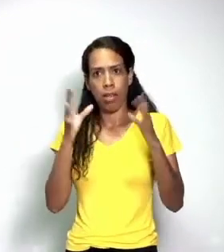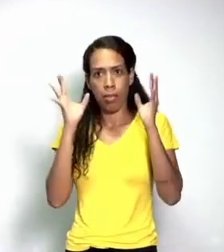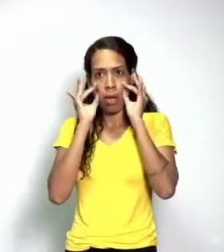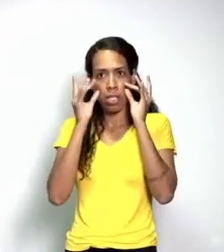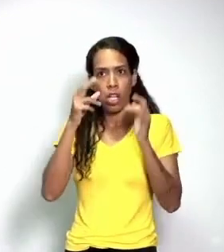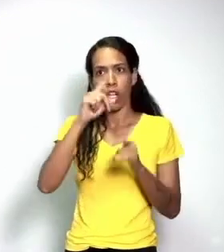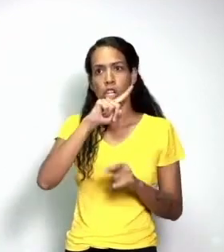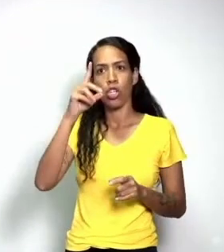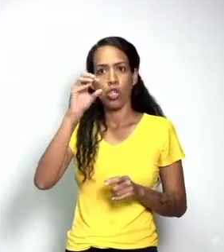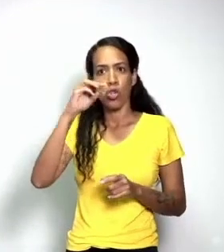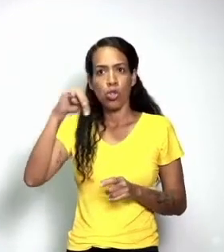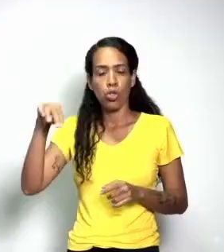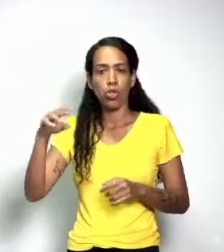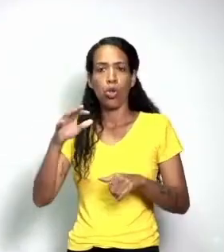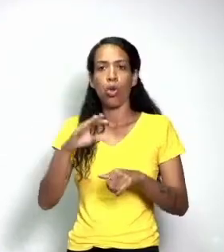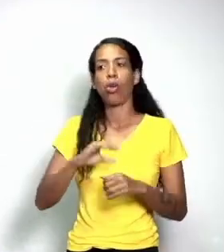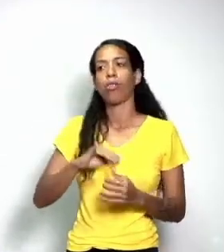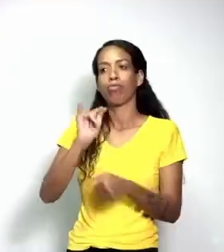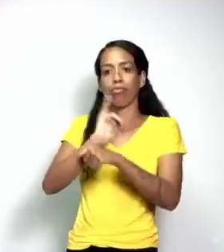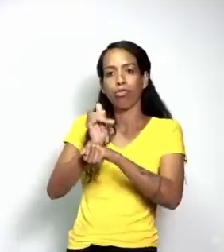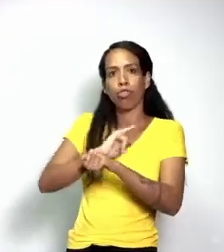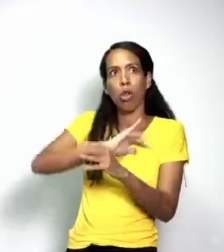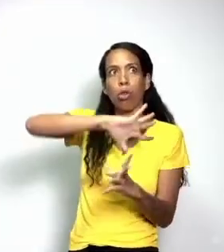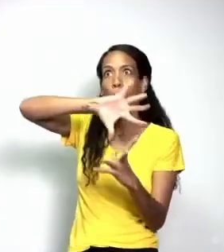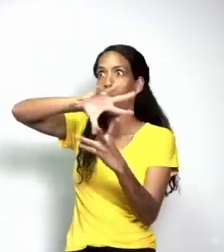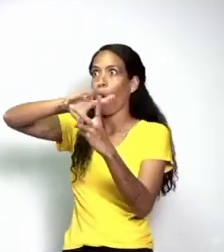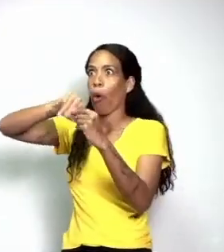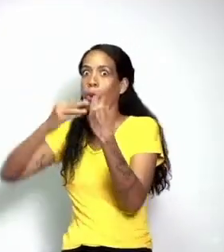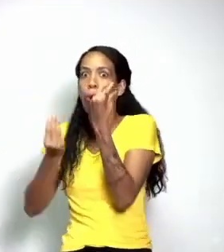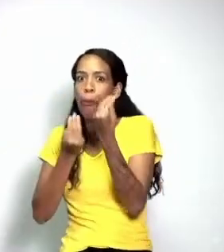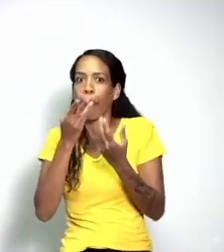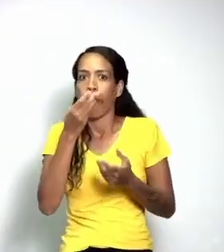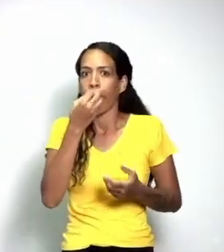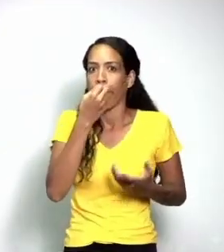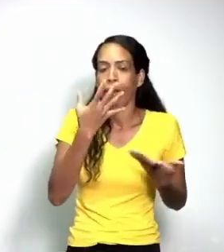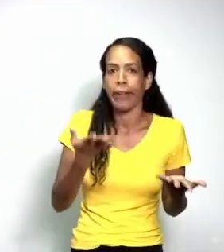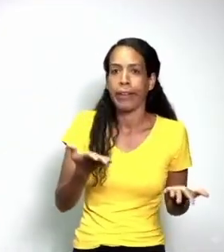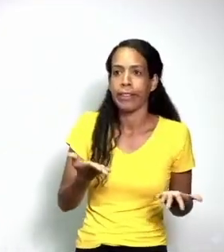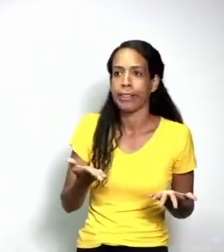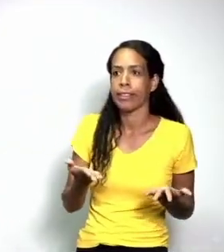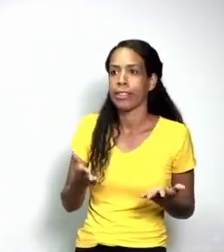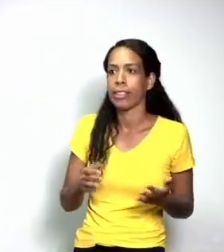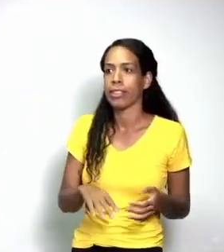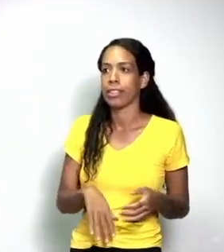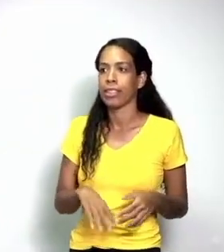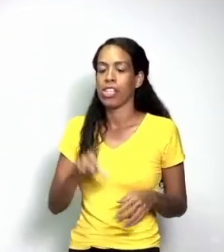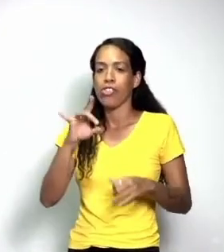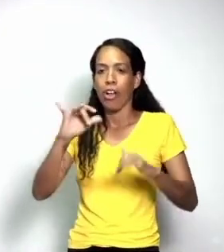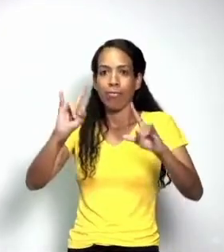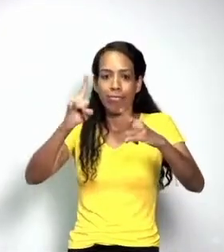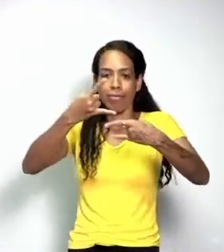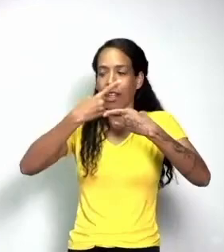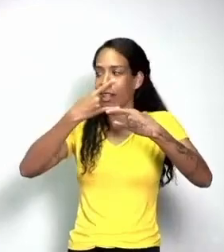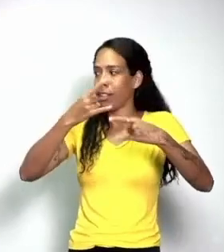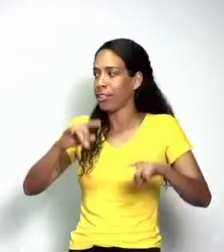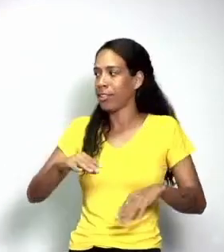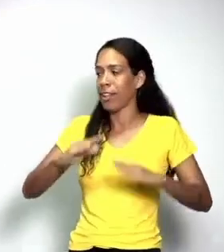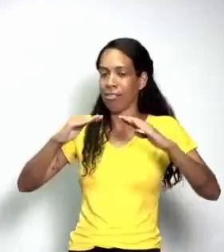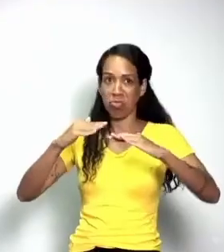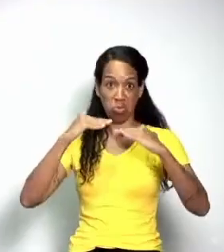no no Zoom, Zoom, no no YouTube, YouTube, no no universo universo intergaláctico? intergaláctico? Tá Tá chegando chegando lá, lá, gente, gente, essa essa live. live. Porque o Porque o nível é nível é